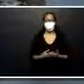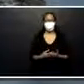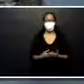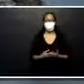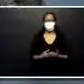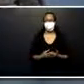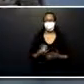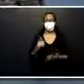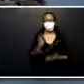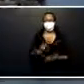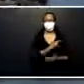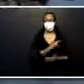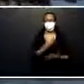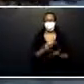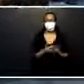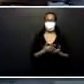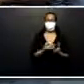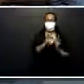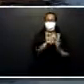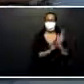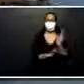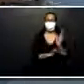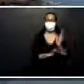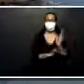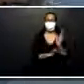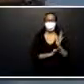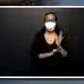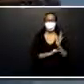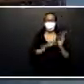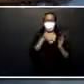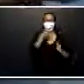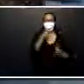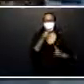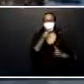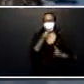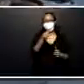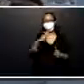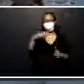Isso, nosso estudo do artigo de opinião, e até uma próxima aula.